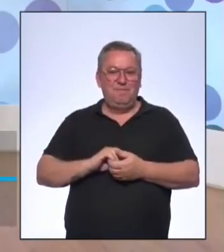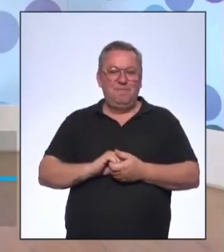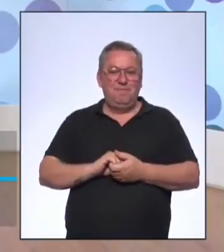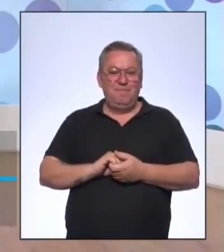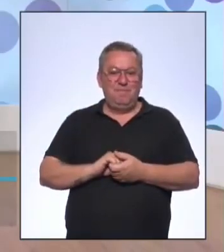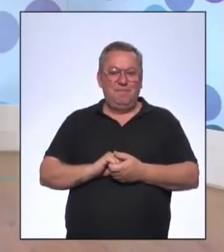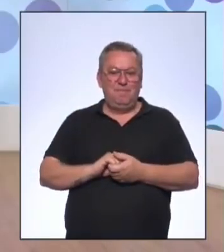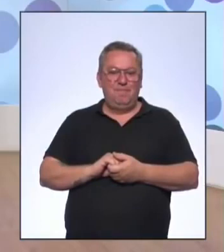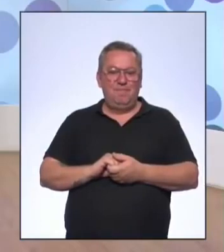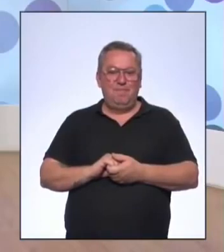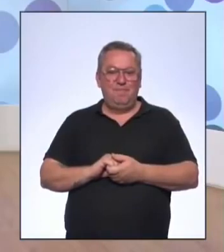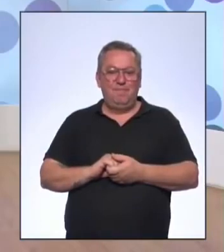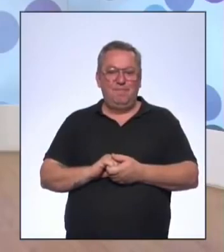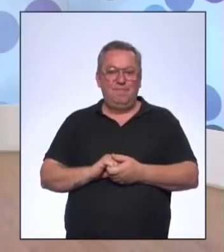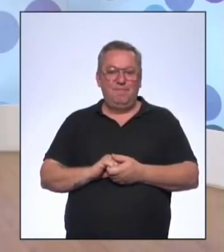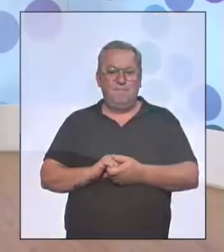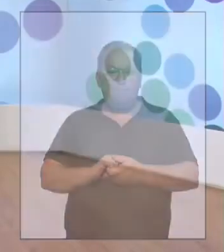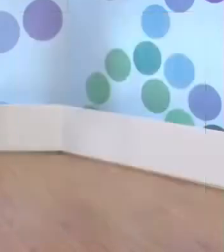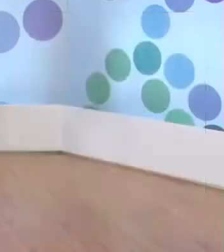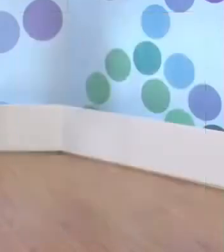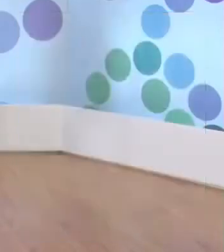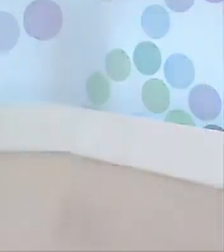Então a gente já retorna. Bom trabalho.